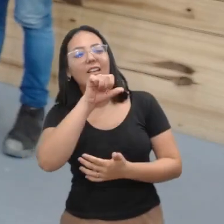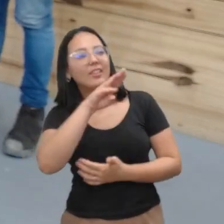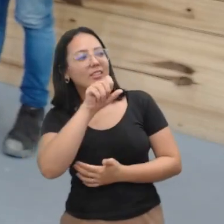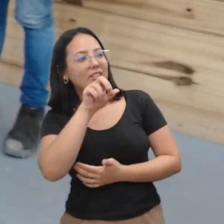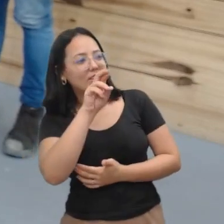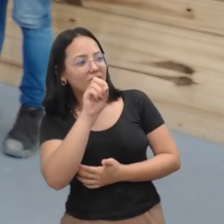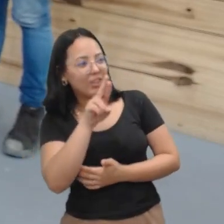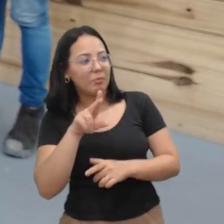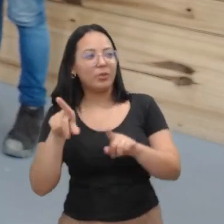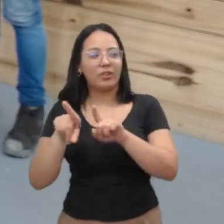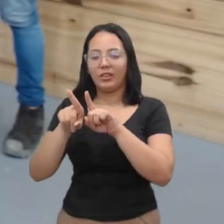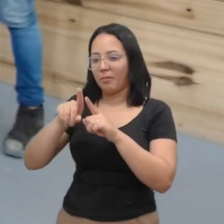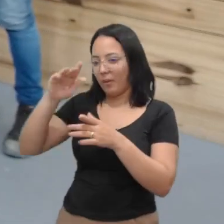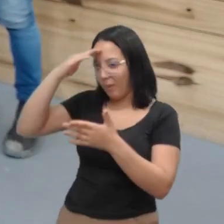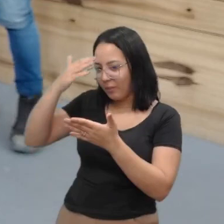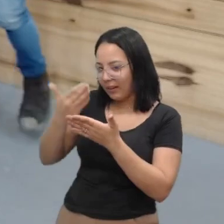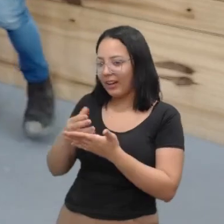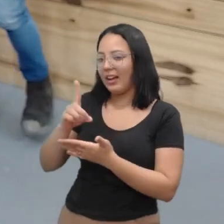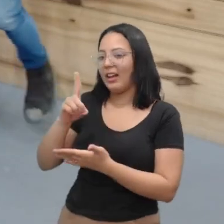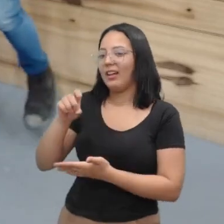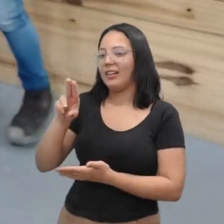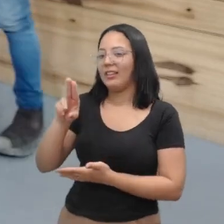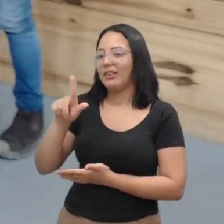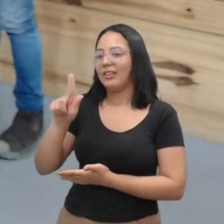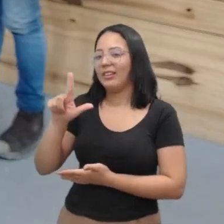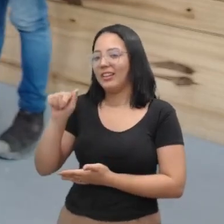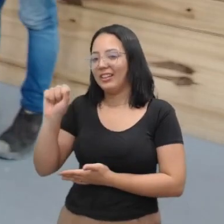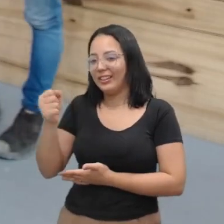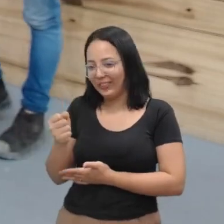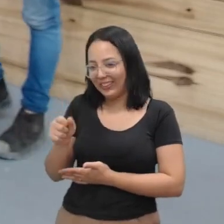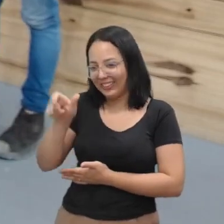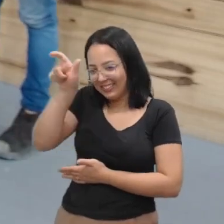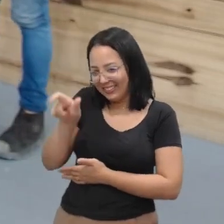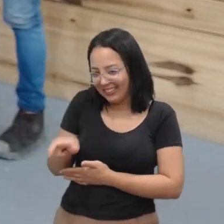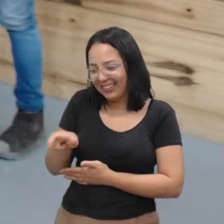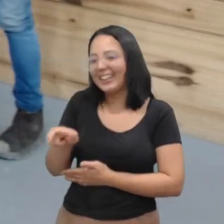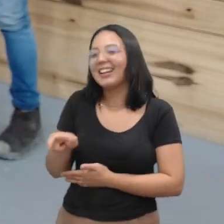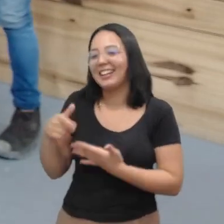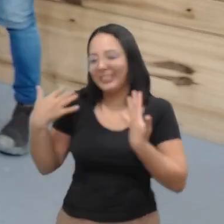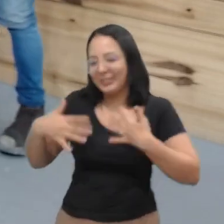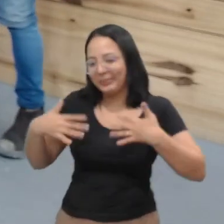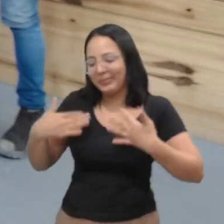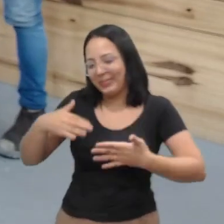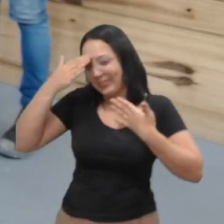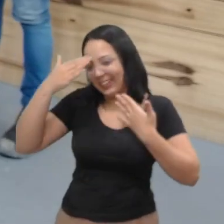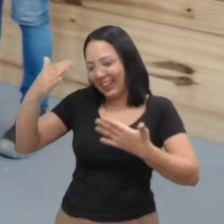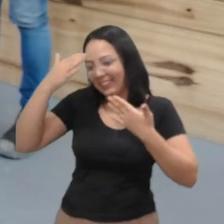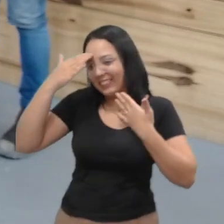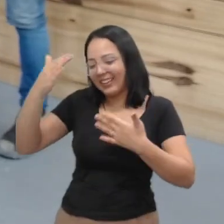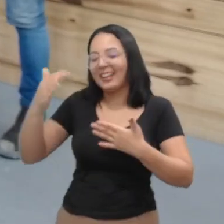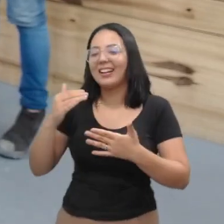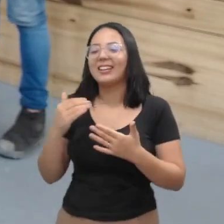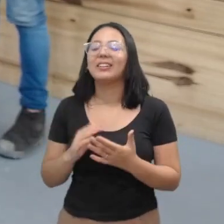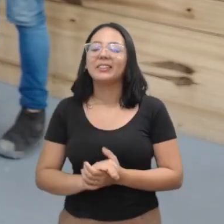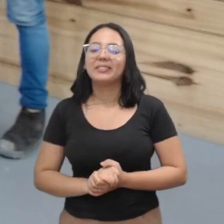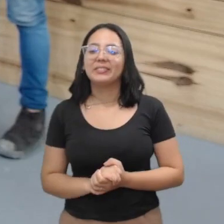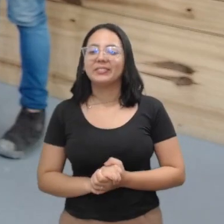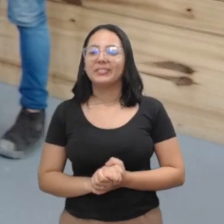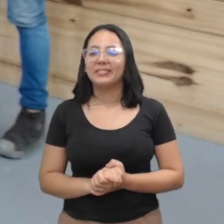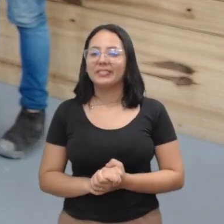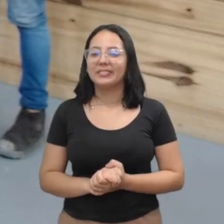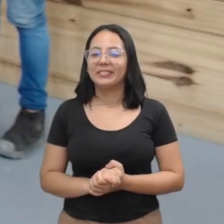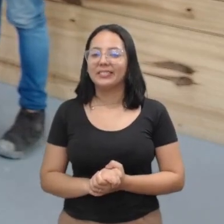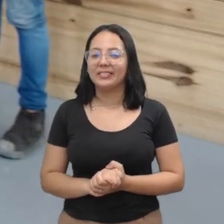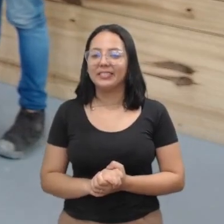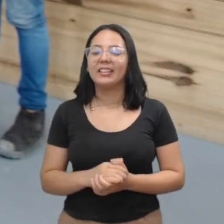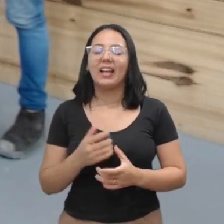Jamerson, muito obrigada. Não é o nosso boneco, né? É uma figura humana. Muito obrigada, Jamerson,